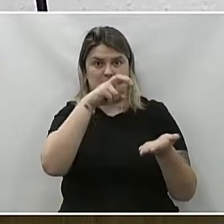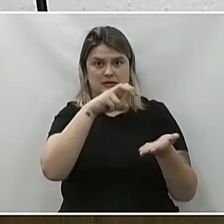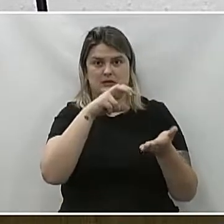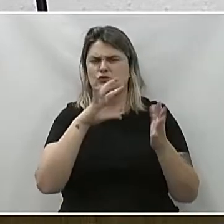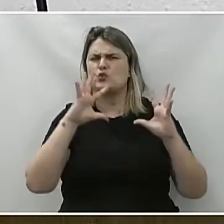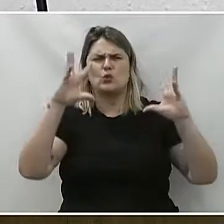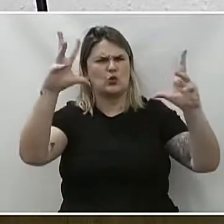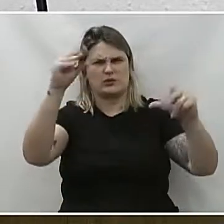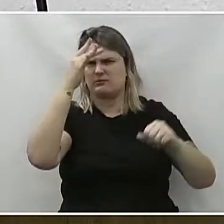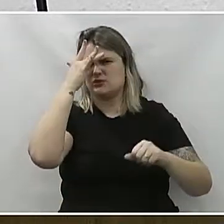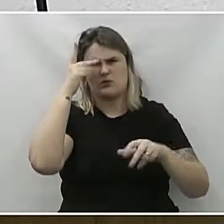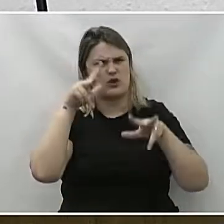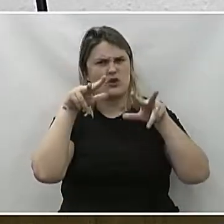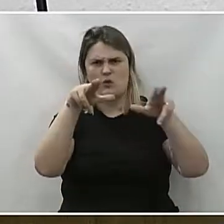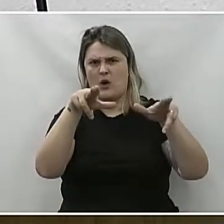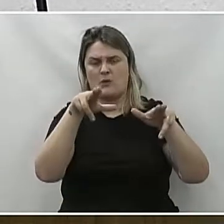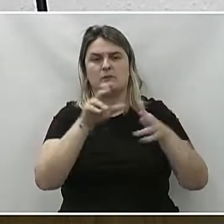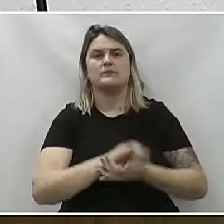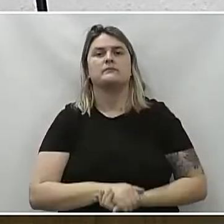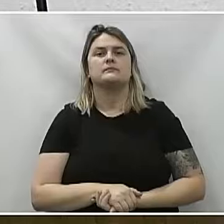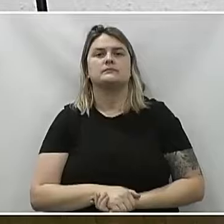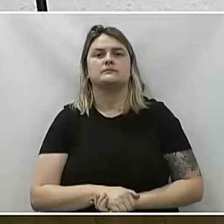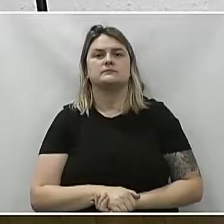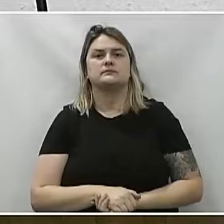do Paraná, né, que ia para Curitiba.